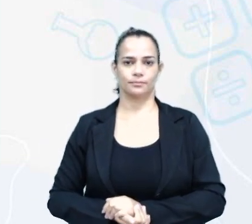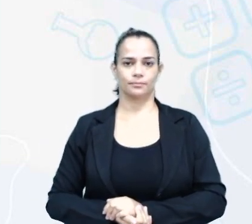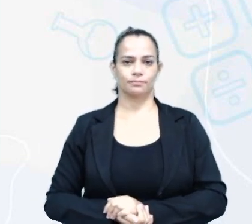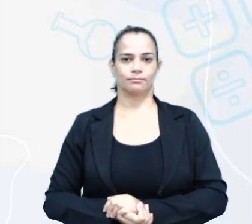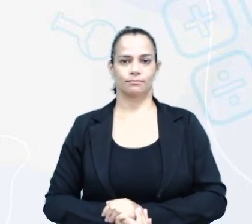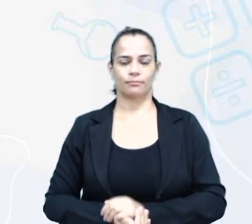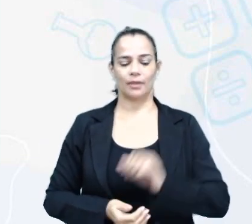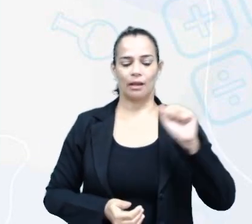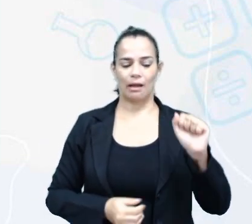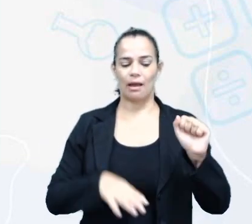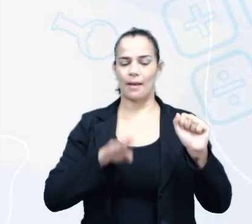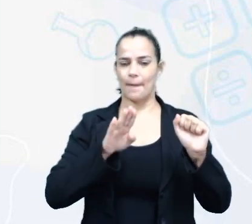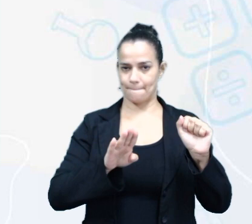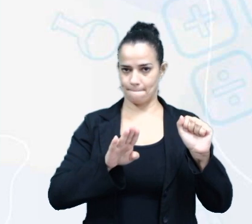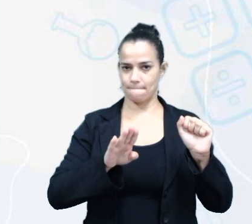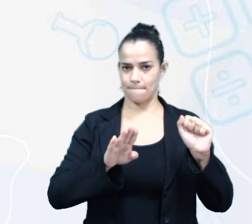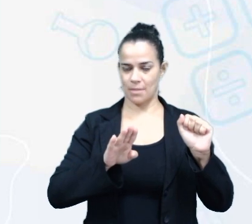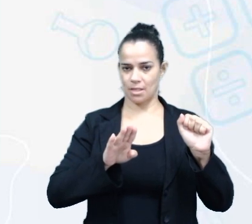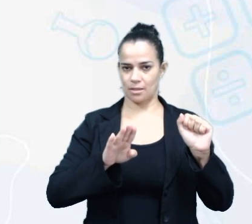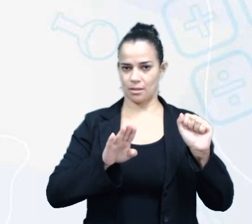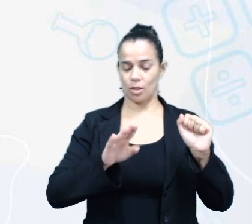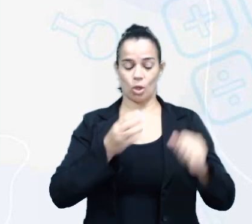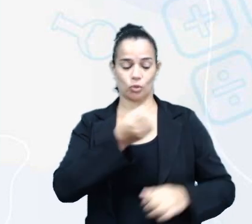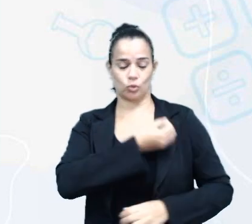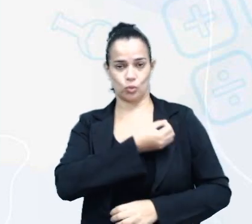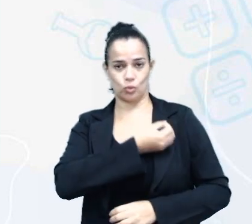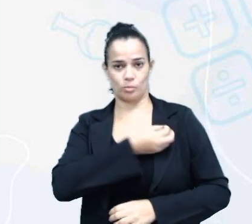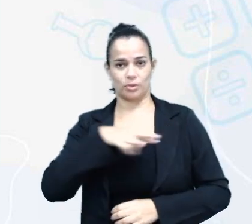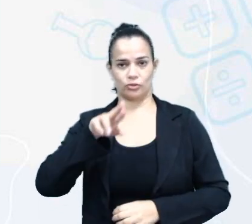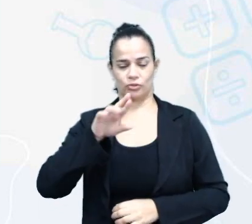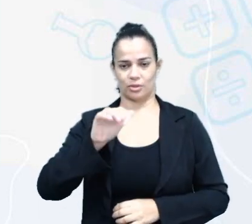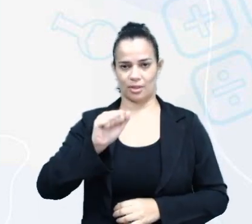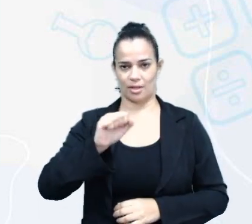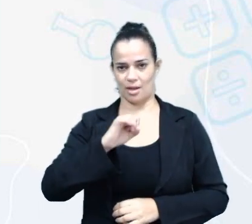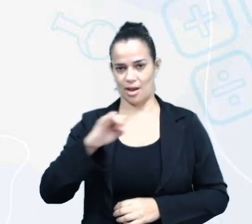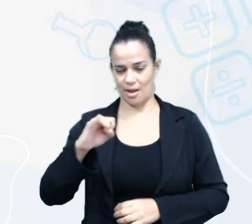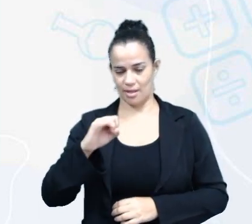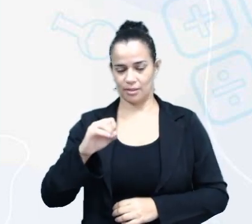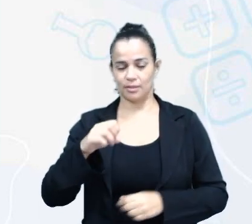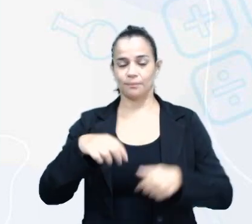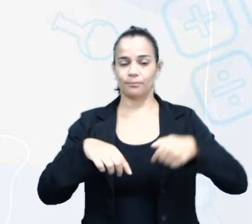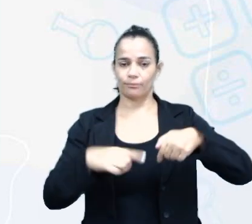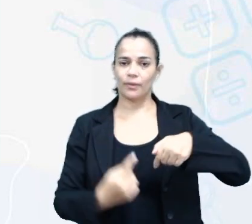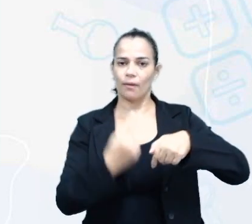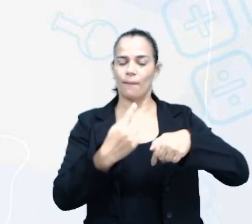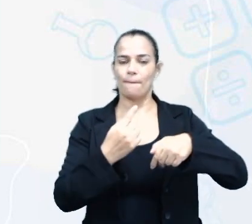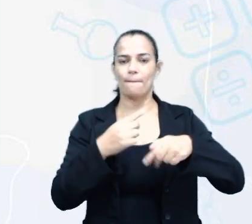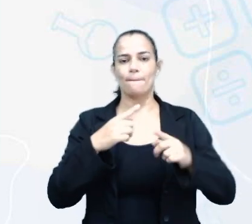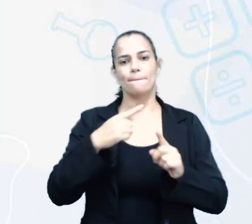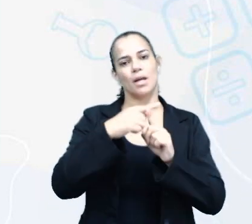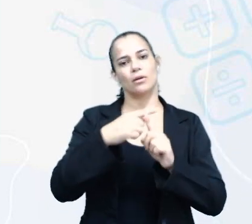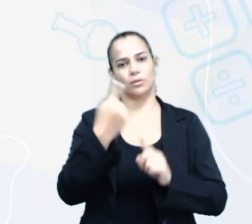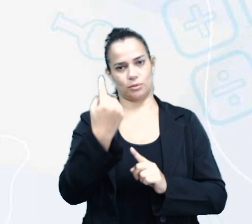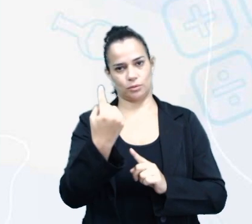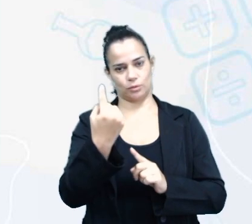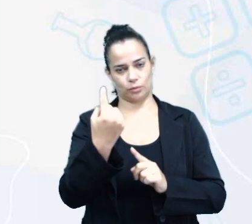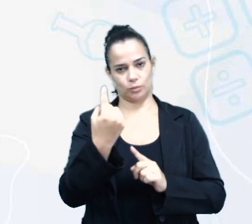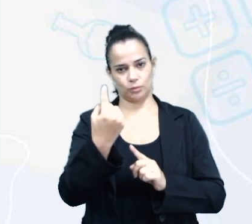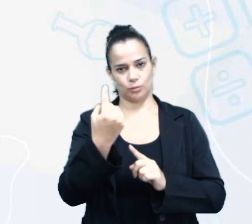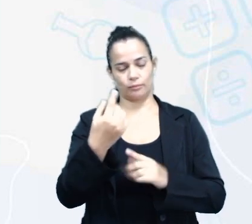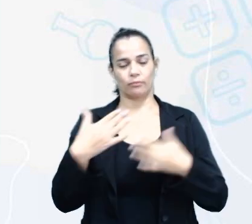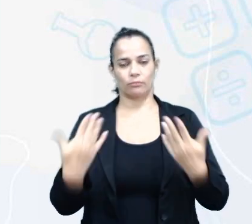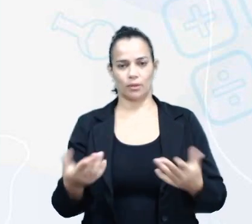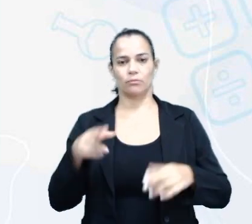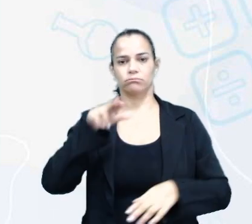Para A e B reais não negativos e N natural maior que 1, as afirmações